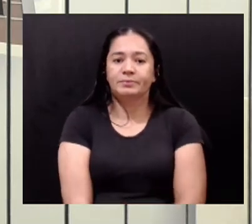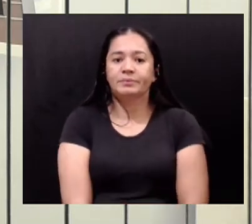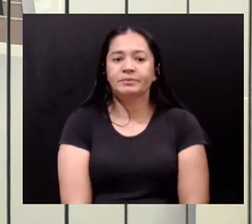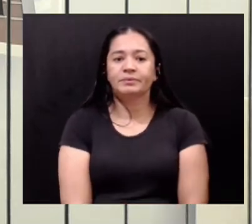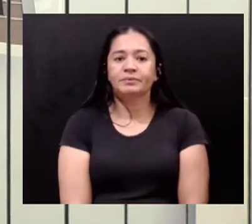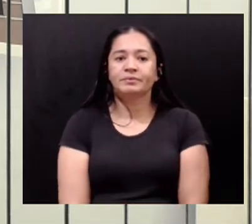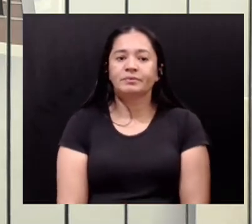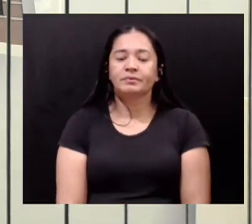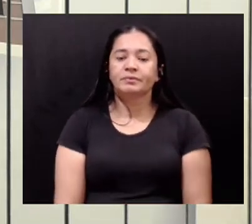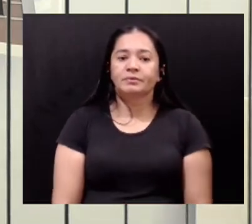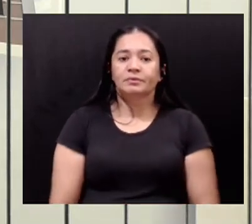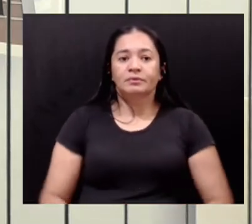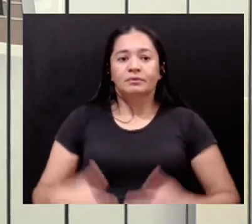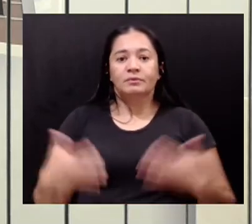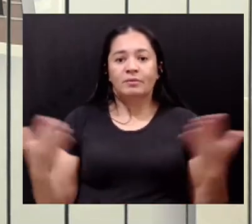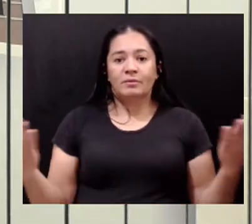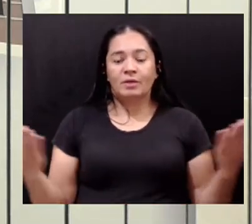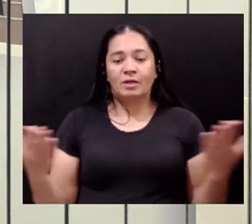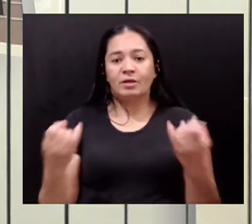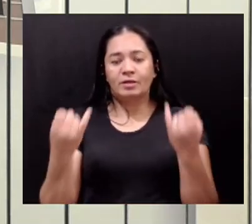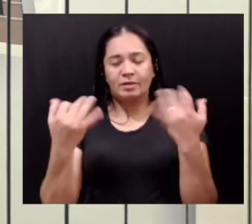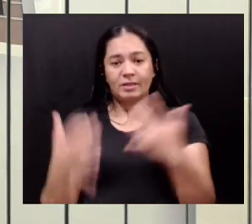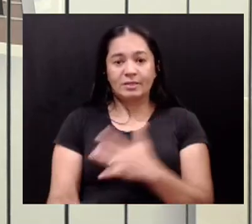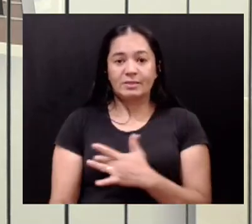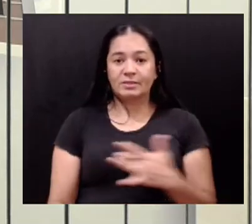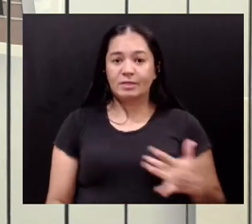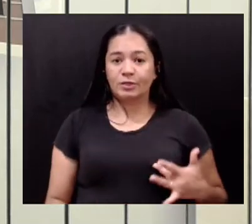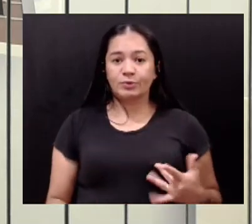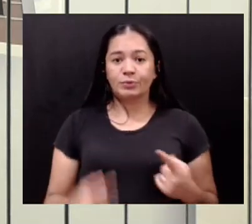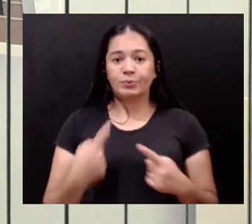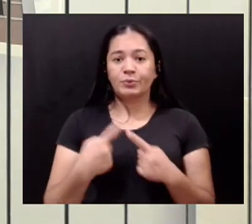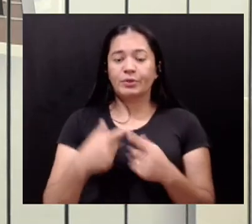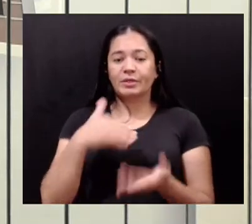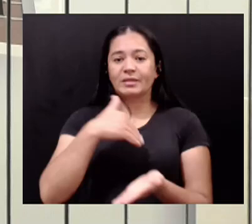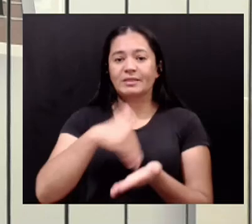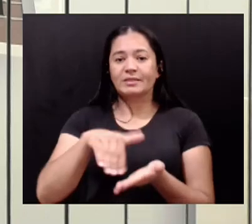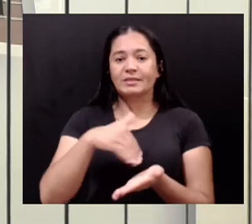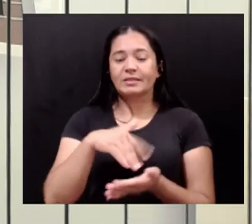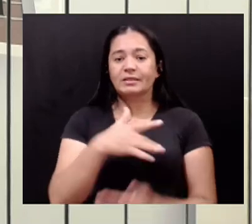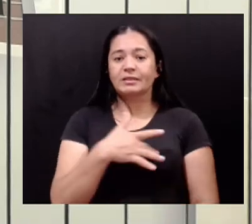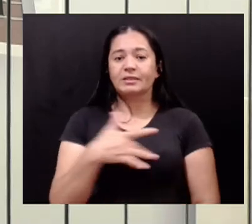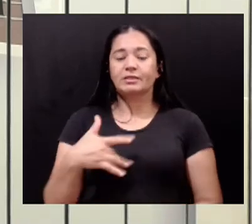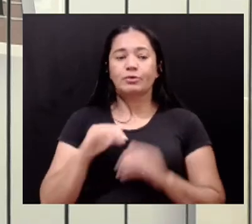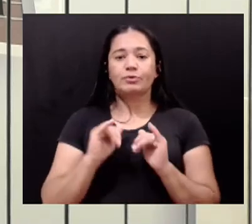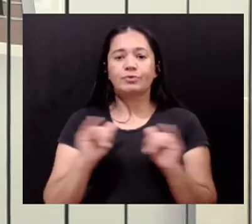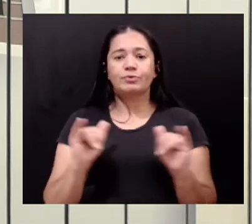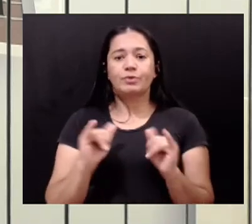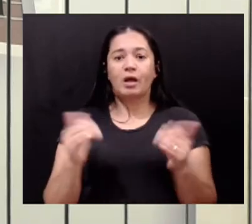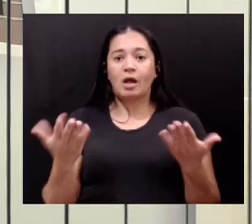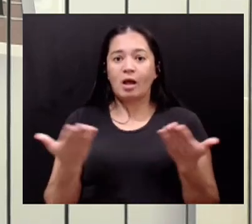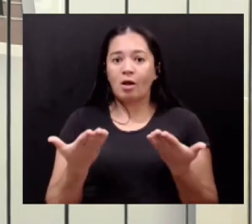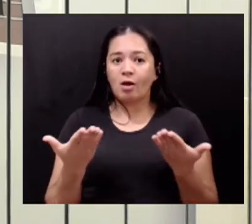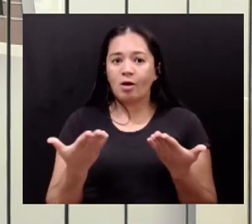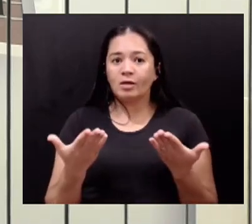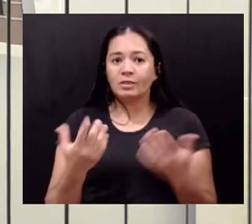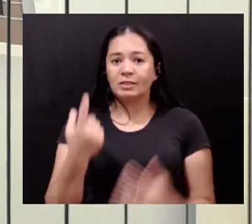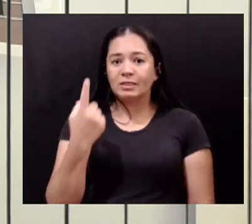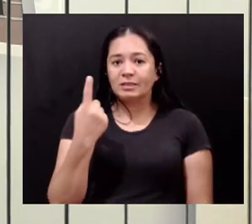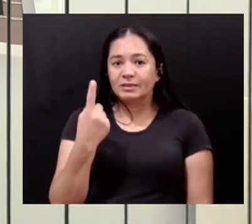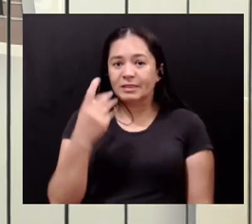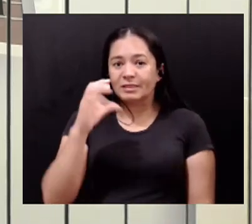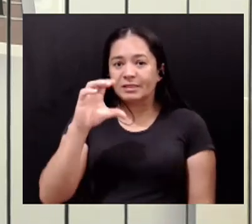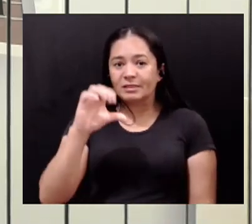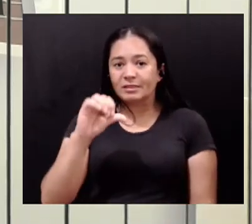sobre saúde agora, porque a Secretaria de Saúde de Campinas divulgou agora há pouco, a 19ª edição